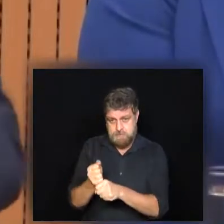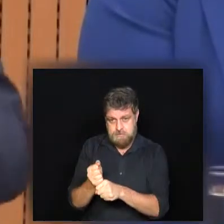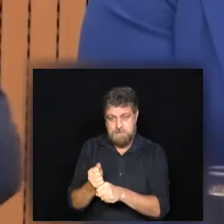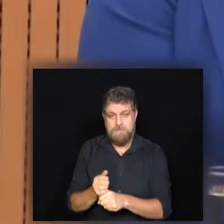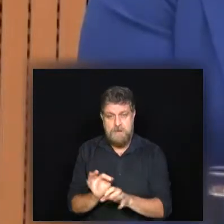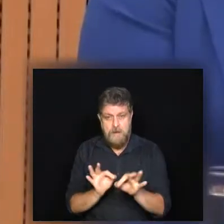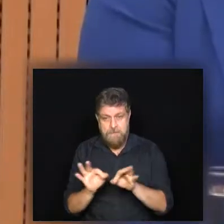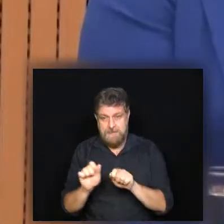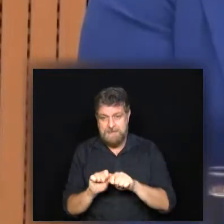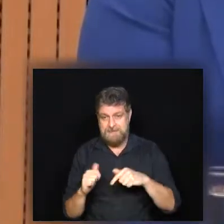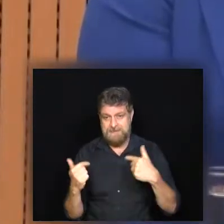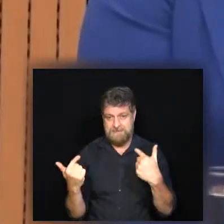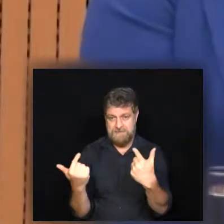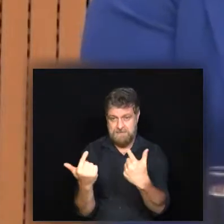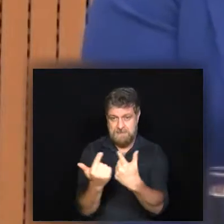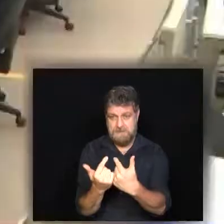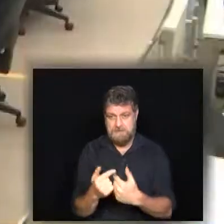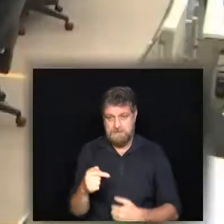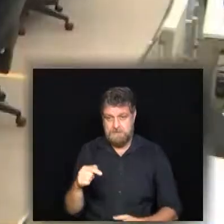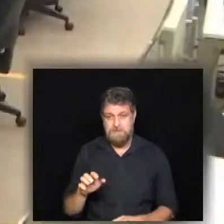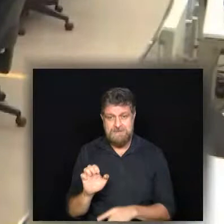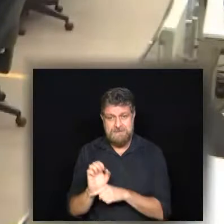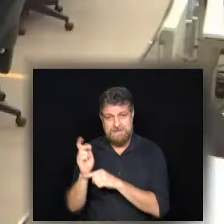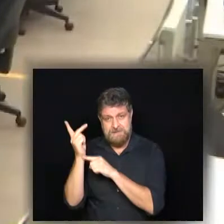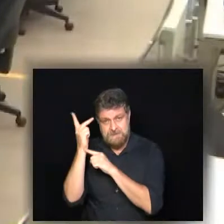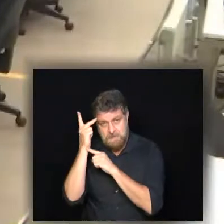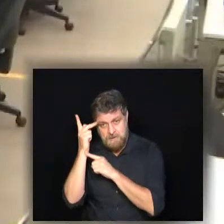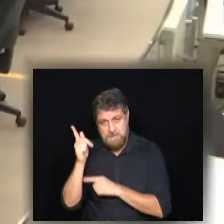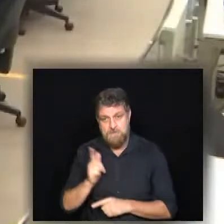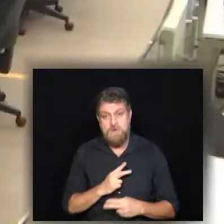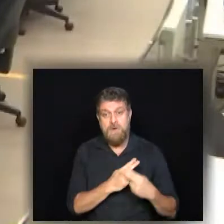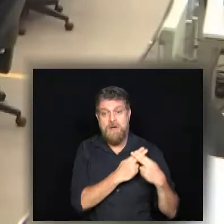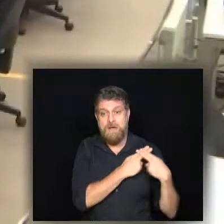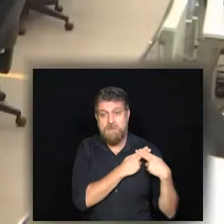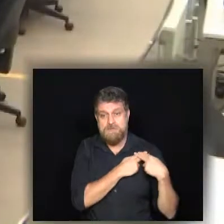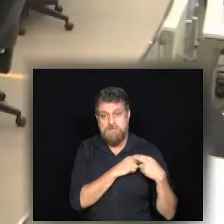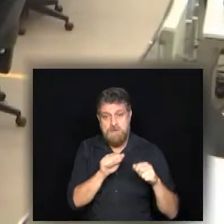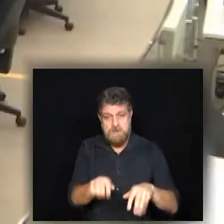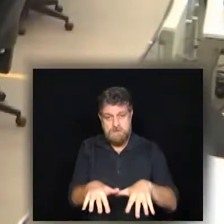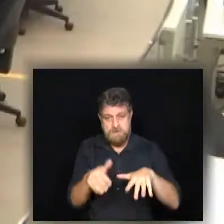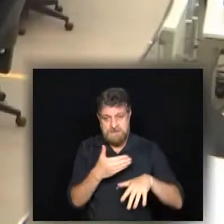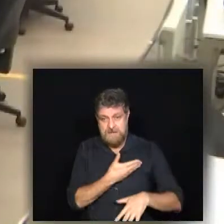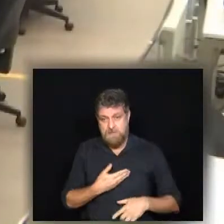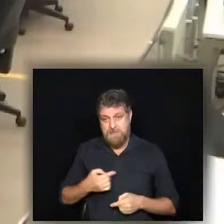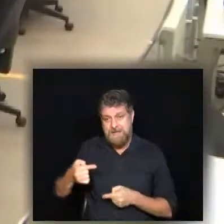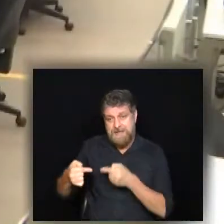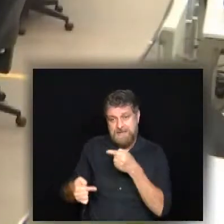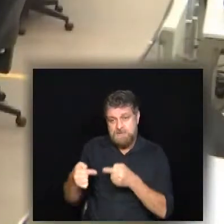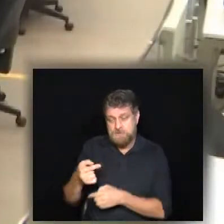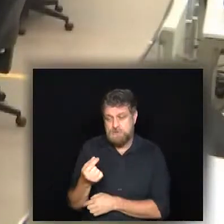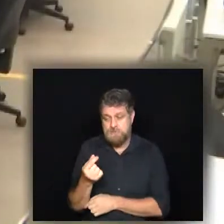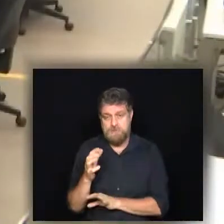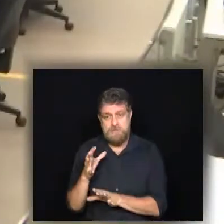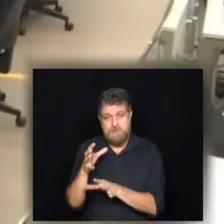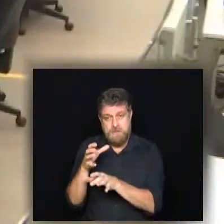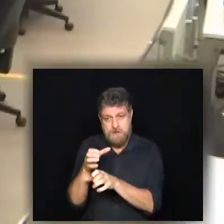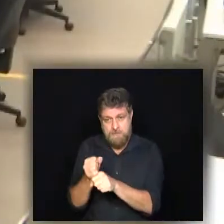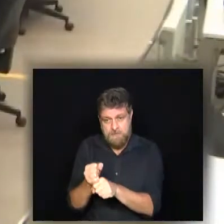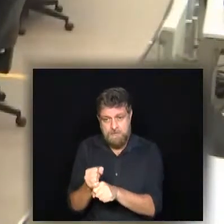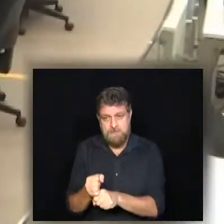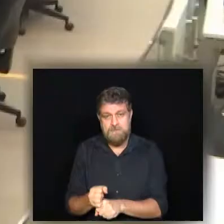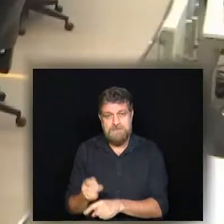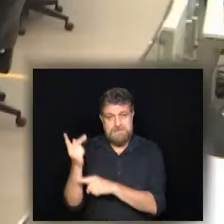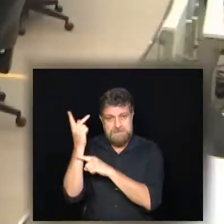da Assembleia Legislativa do Estado conduziram a audiência pública que discute o Orçamento Estadual de São Paulo